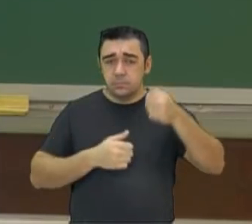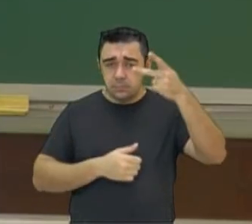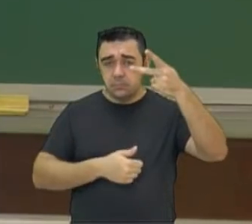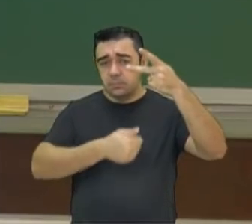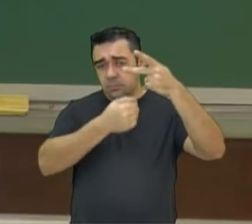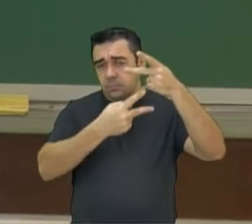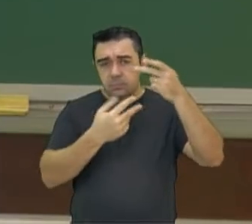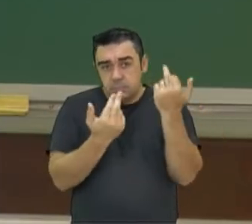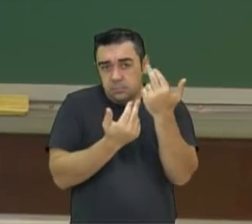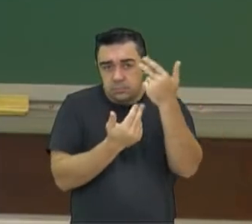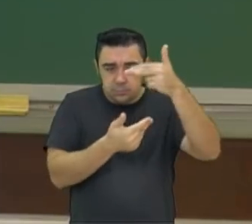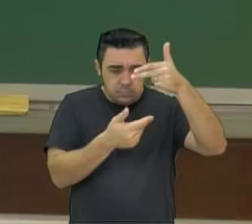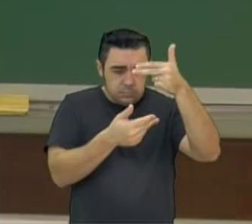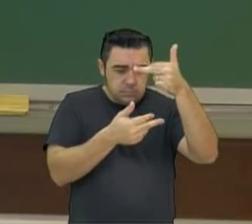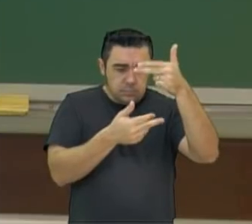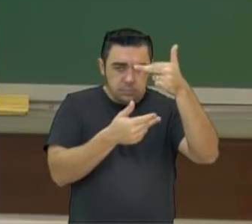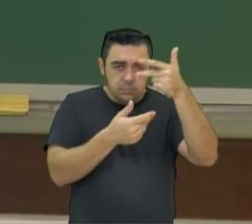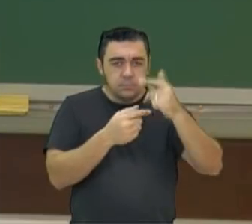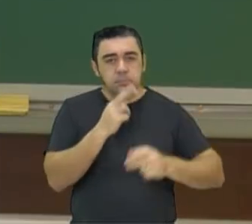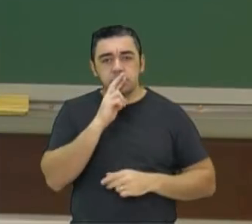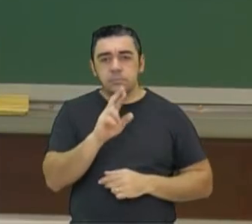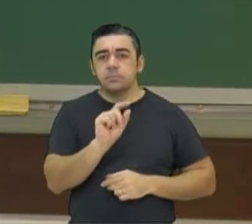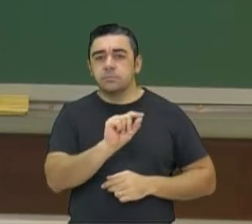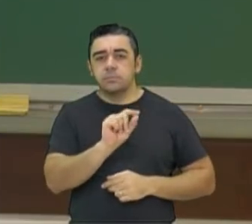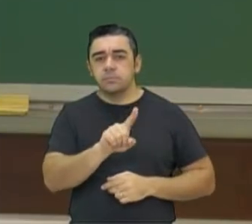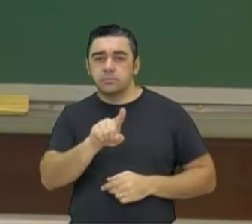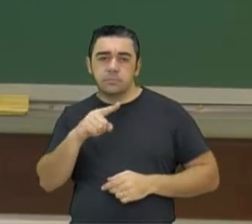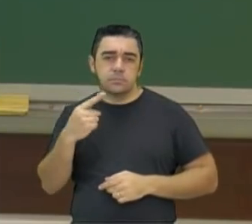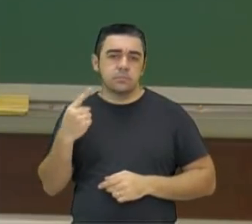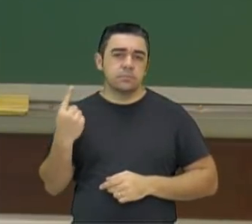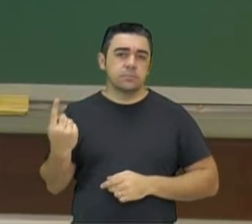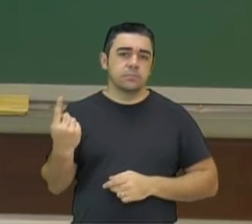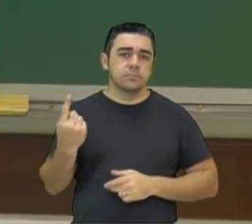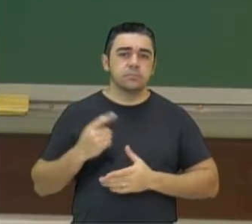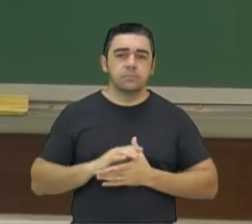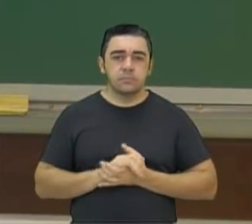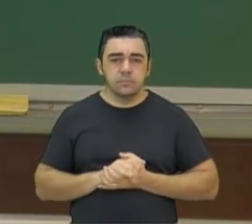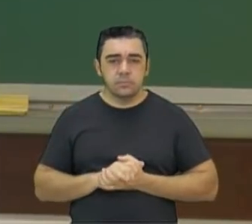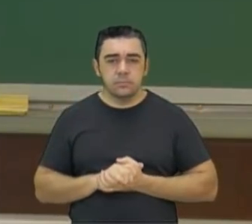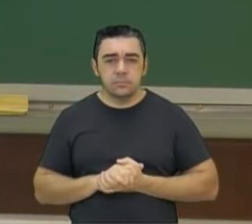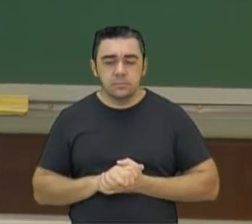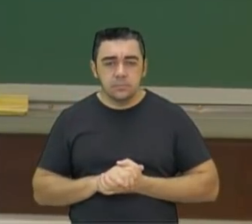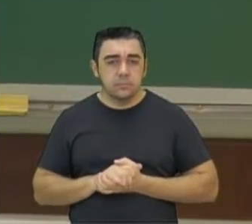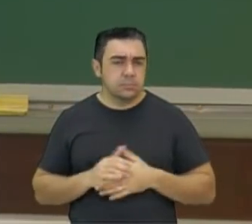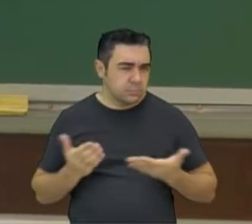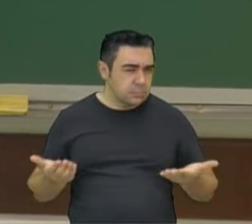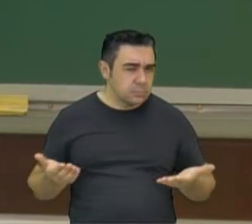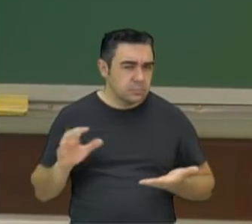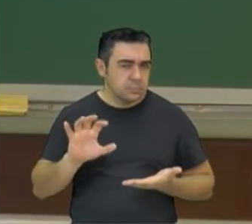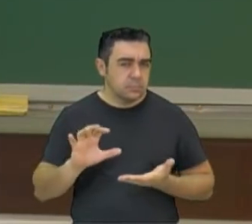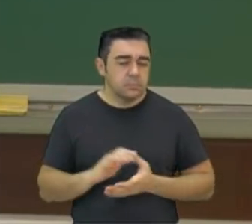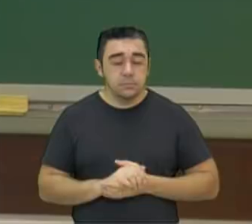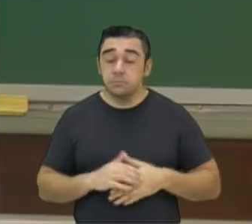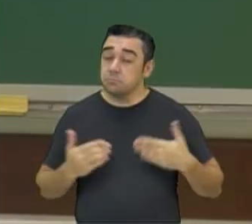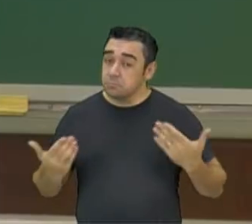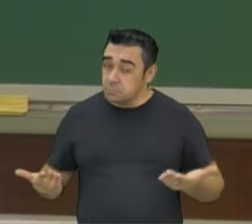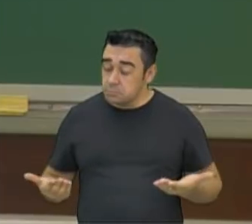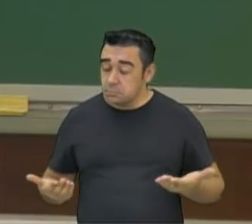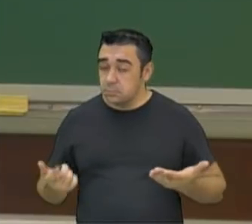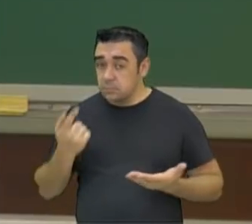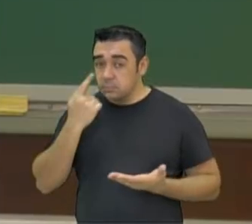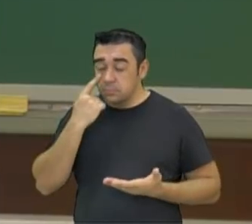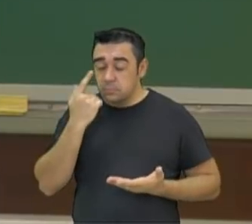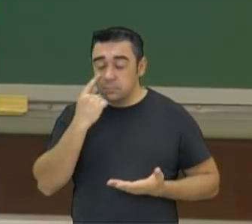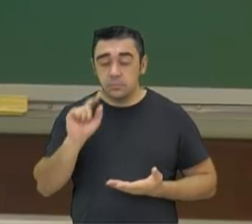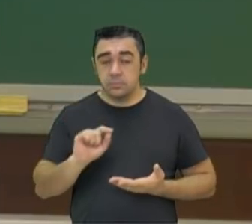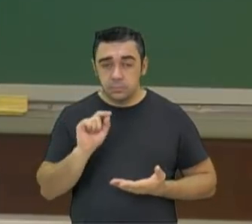quando N e P são iguais, o resultado será 1, não é mesmo? Então, vejamos